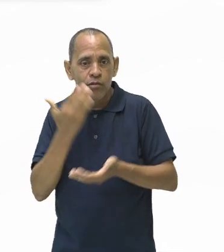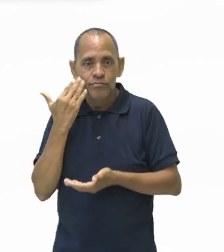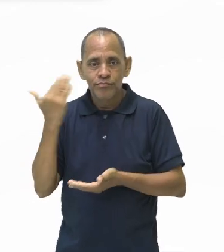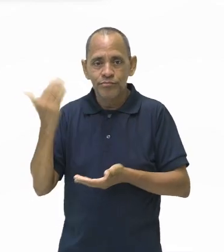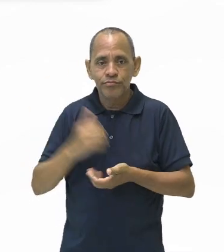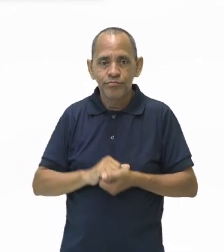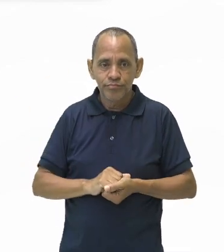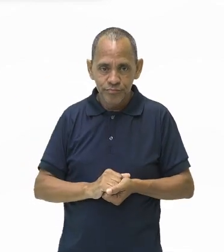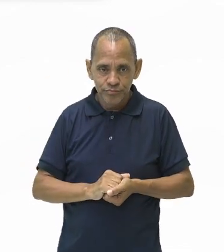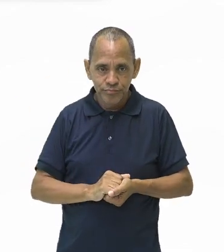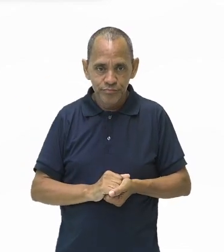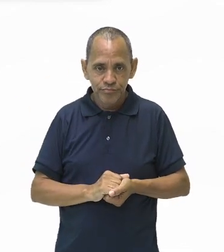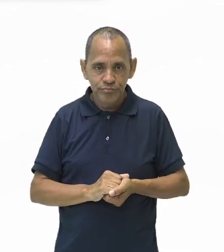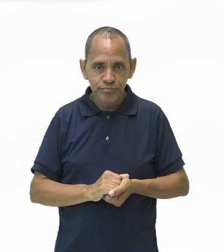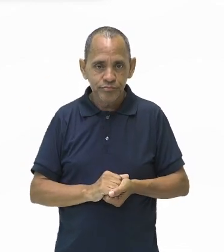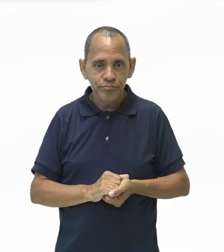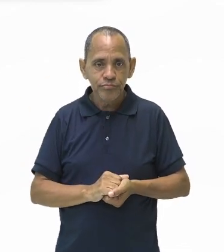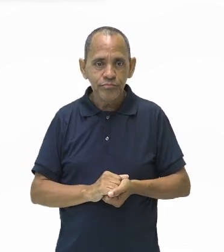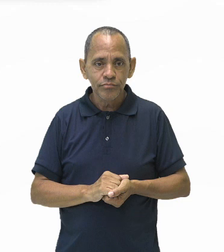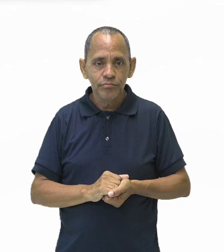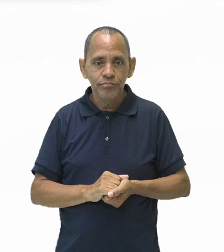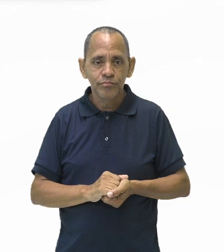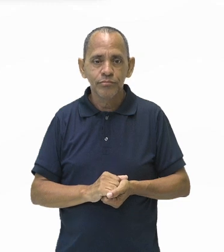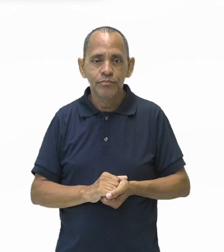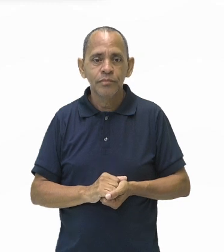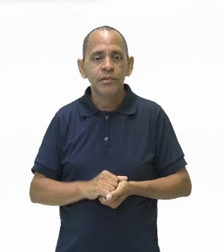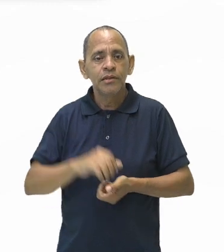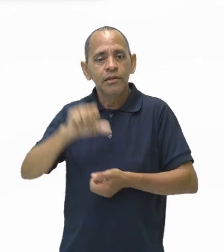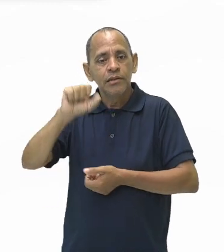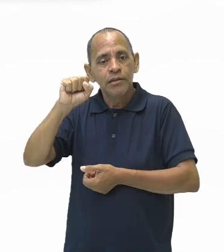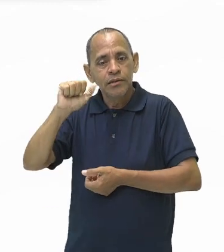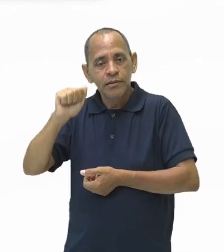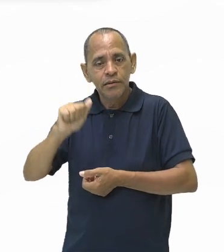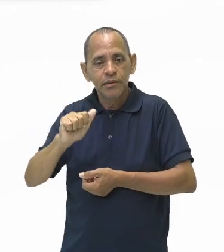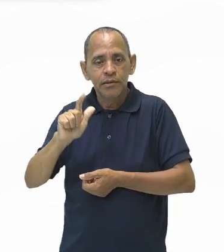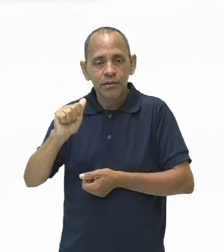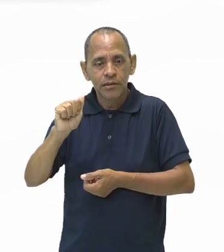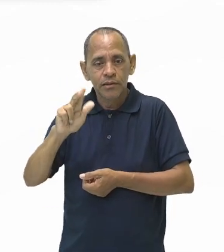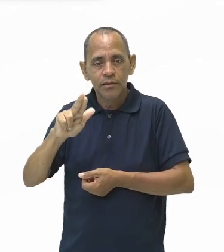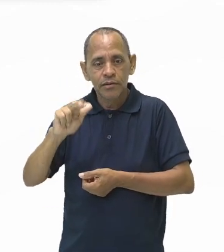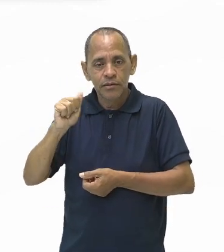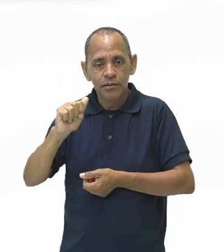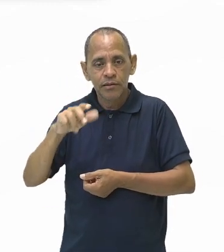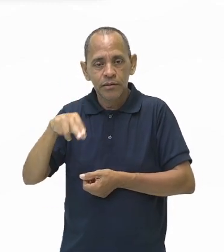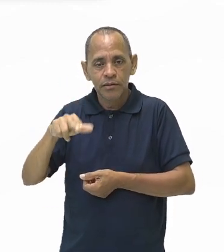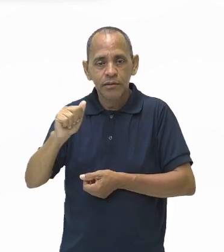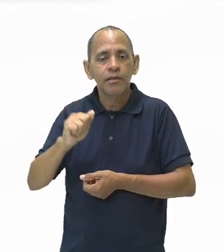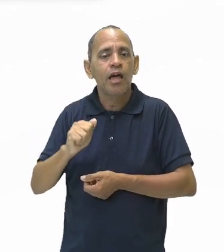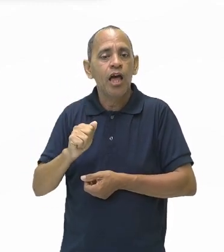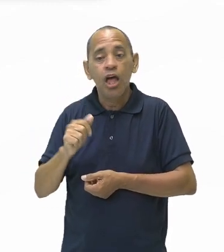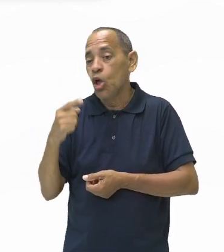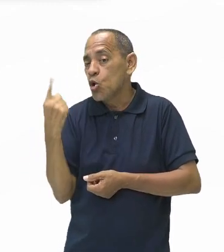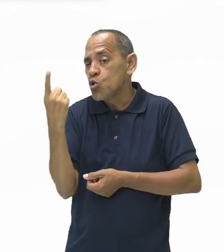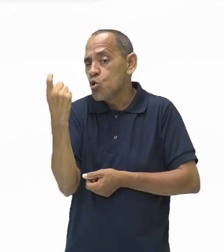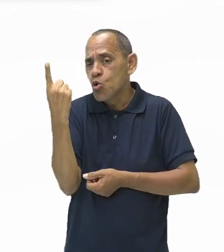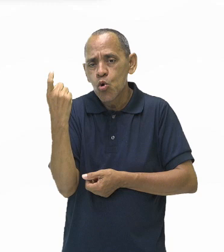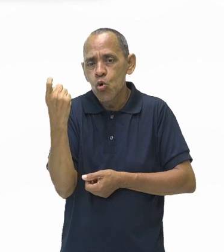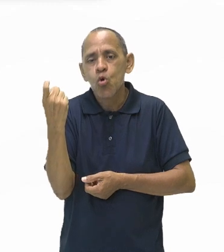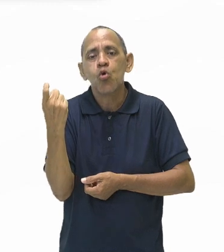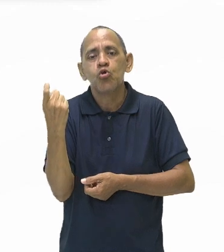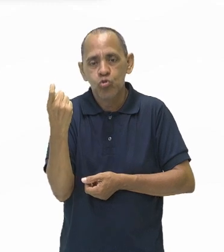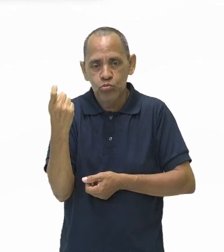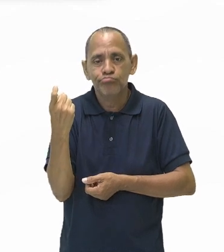né? Em 1946, e seu único romance, né? Lembrando aqui,